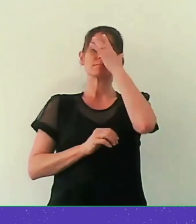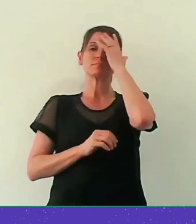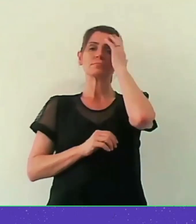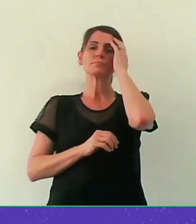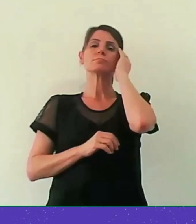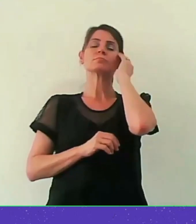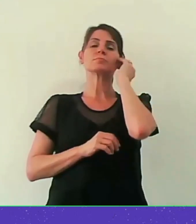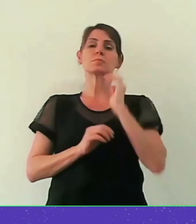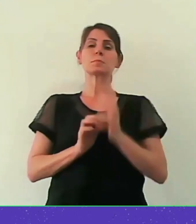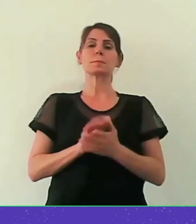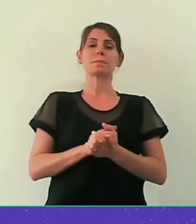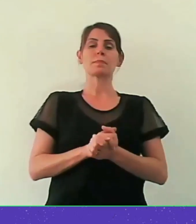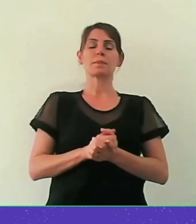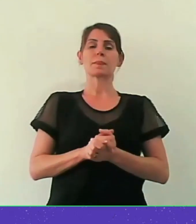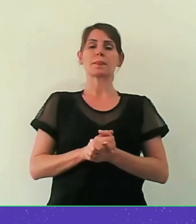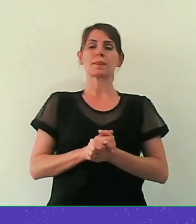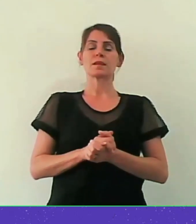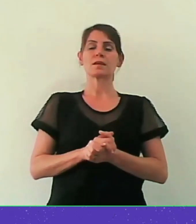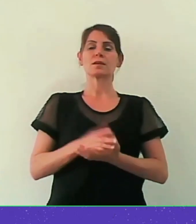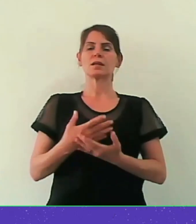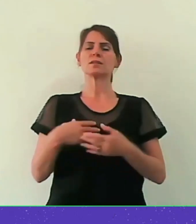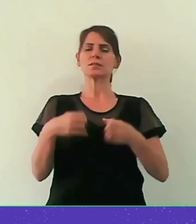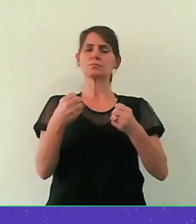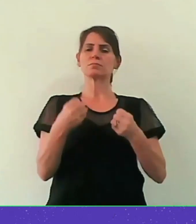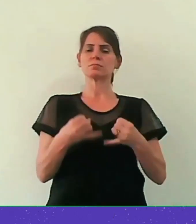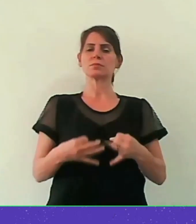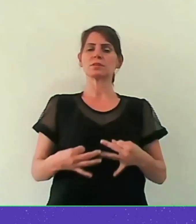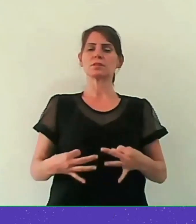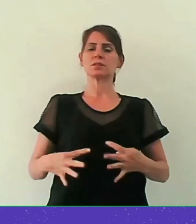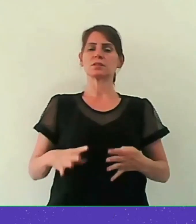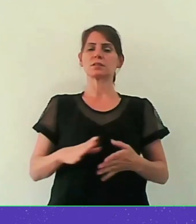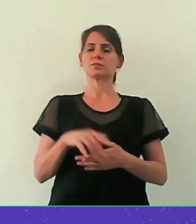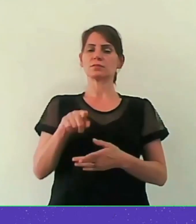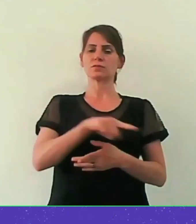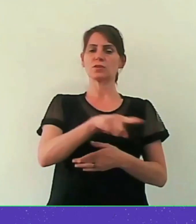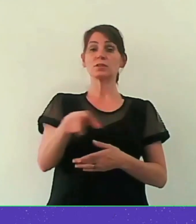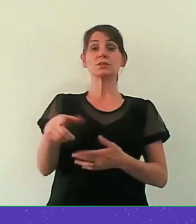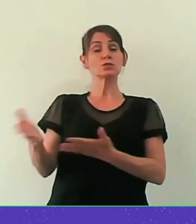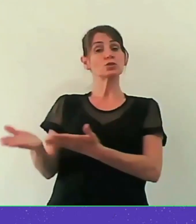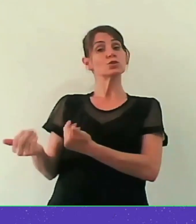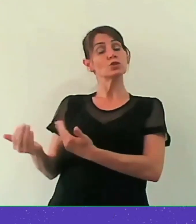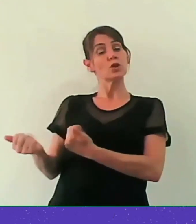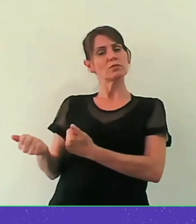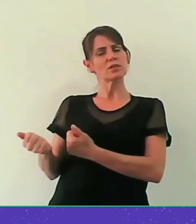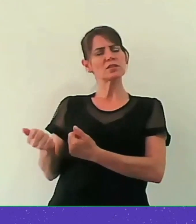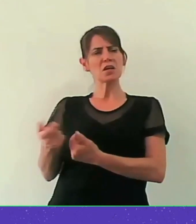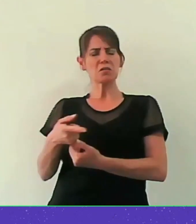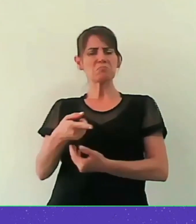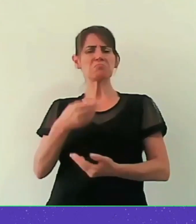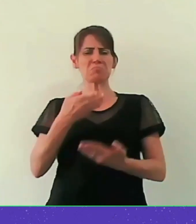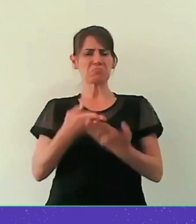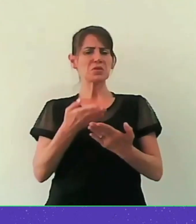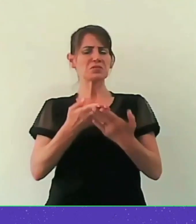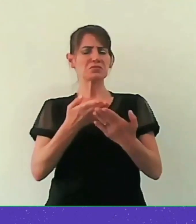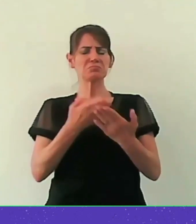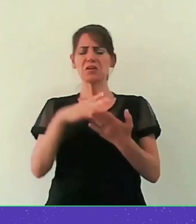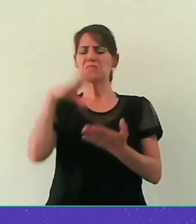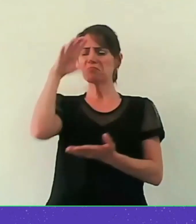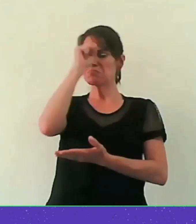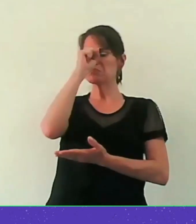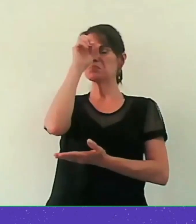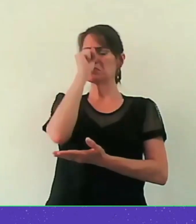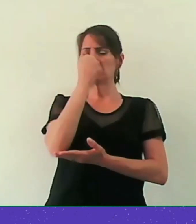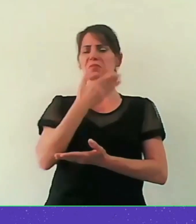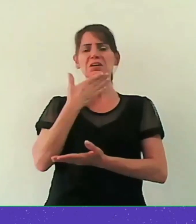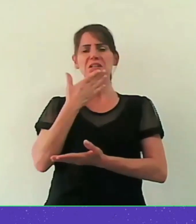esboço. Eu quero explicar para vocês, já que vocês são jovens, estudiosos, né? Eu quero comentar